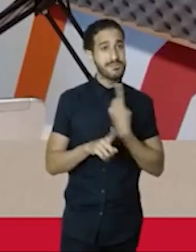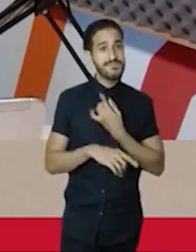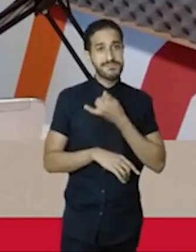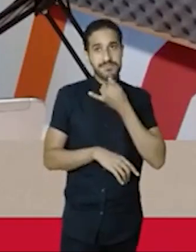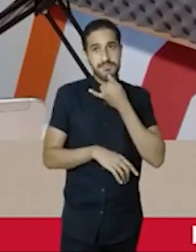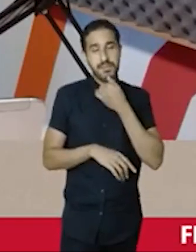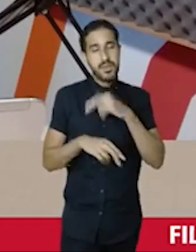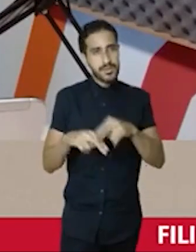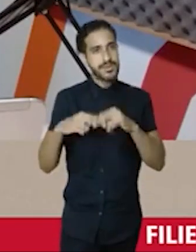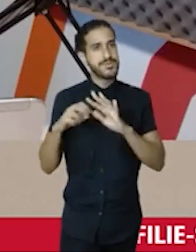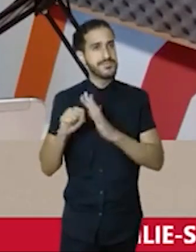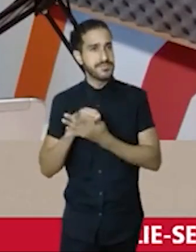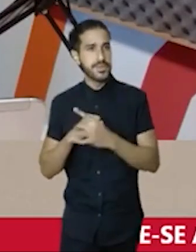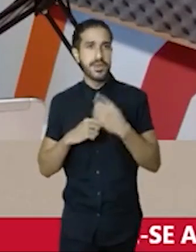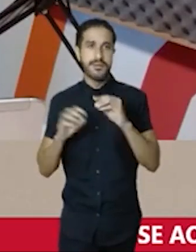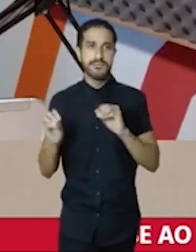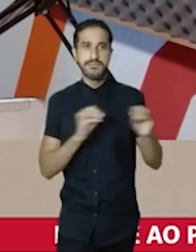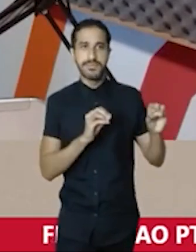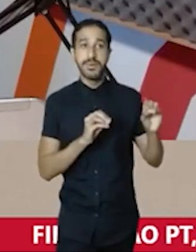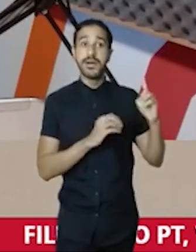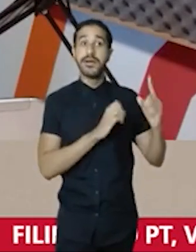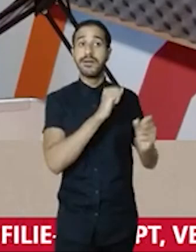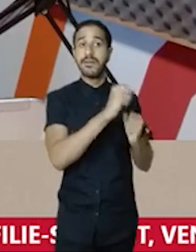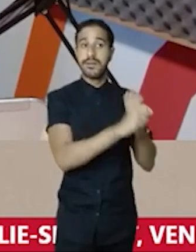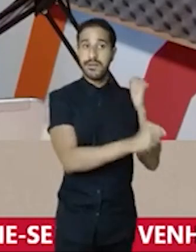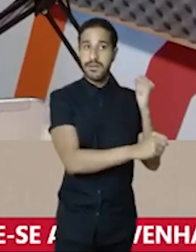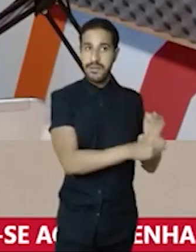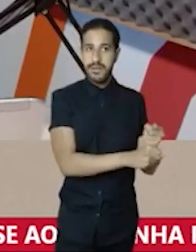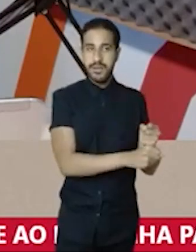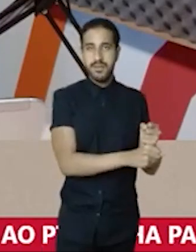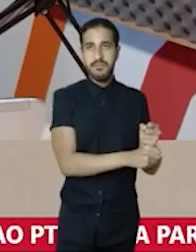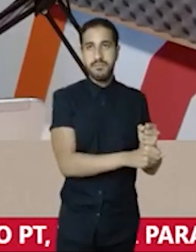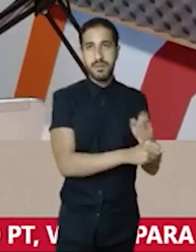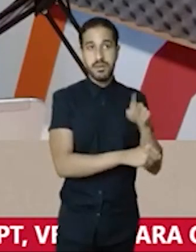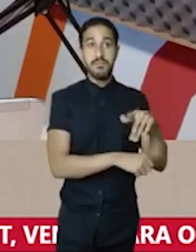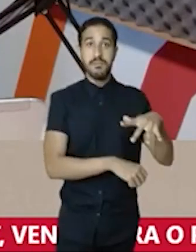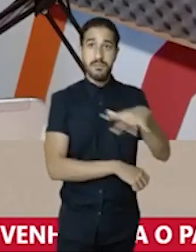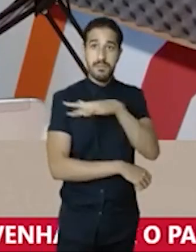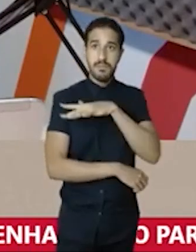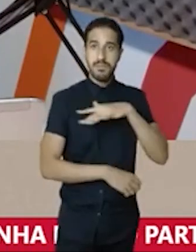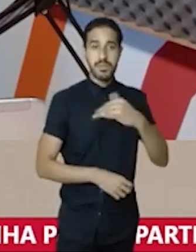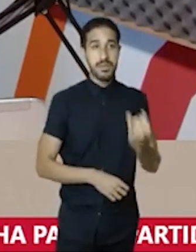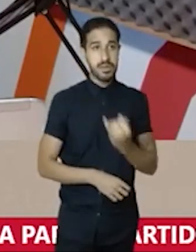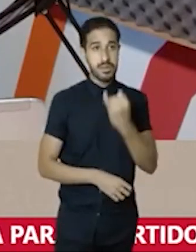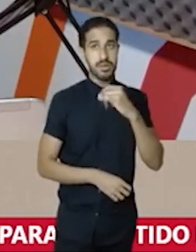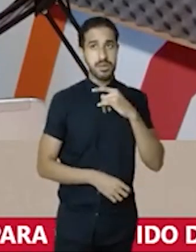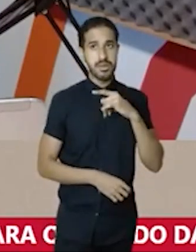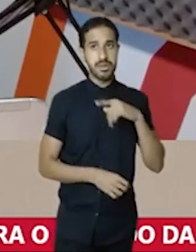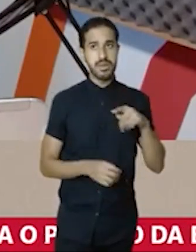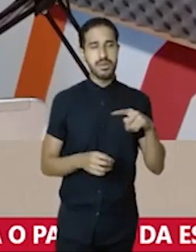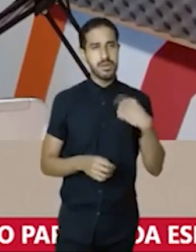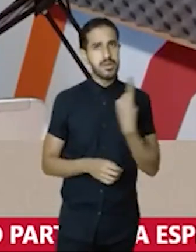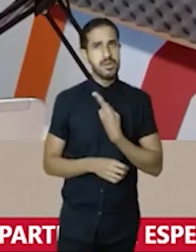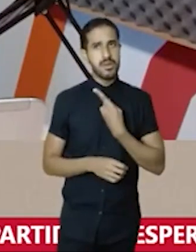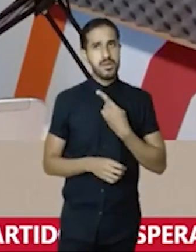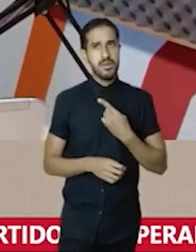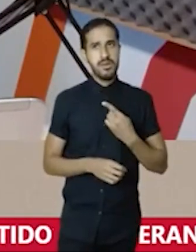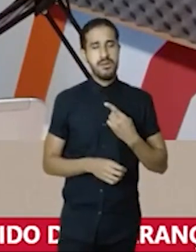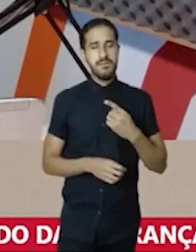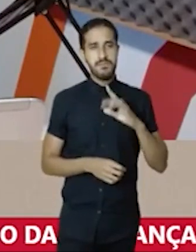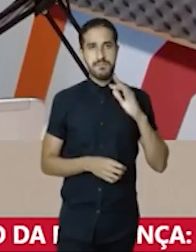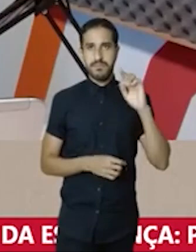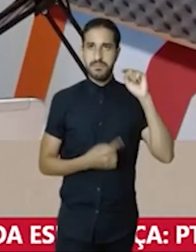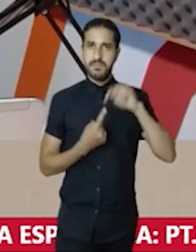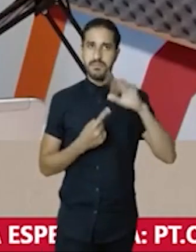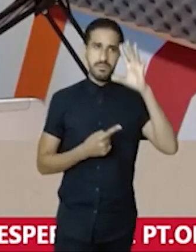infelizmente, em função da pandemia, adiou para o ano que vem, que é o espaço legítimo que nos coloca na diretriz de qual é a política